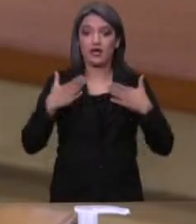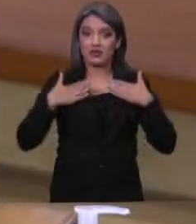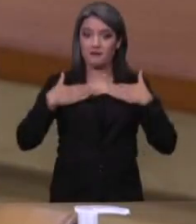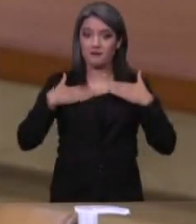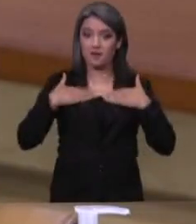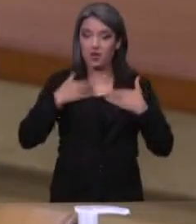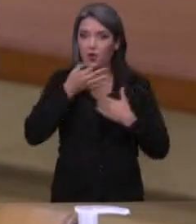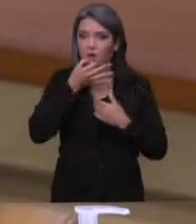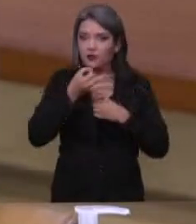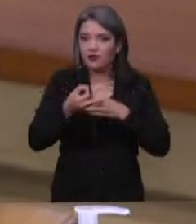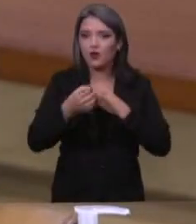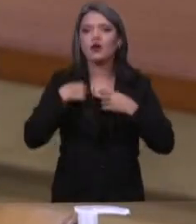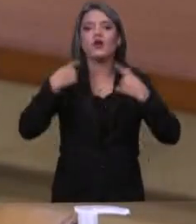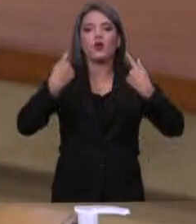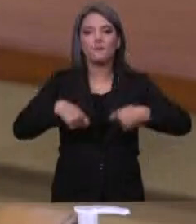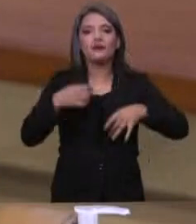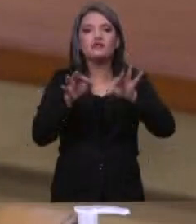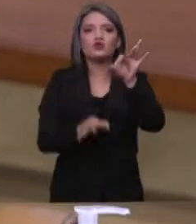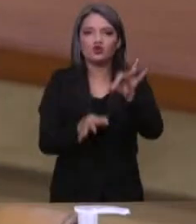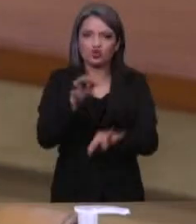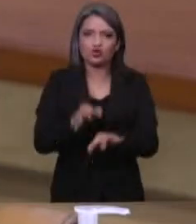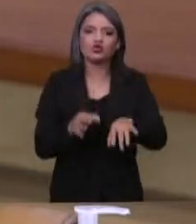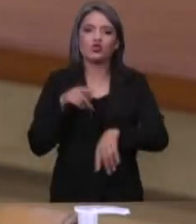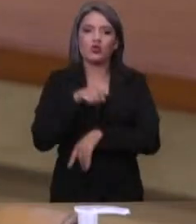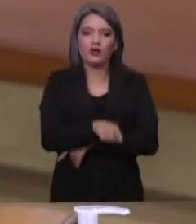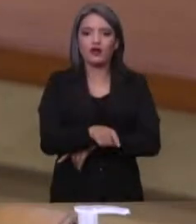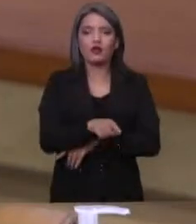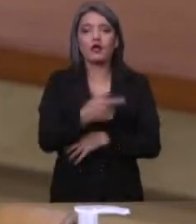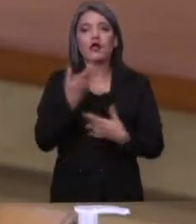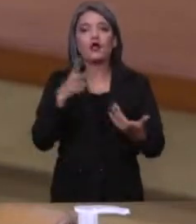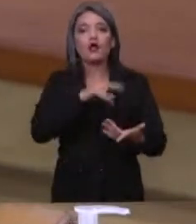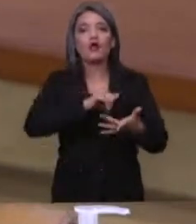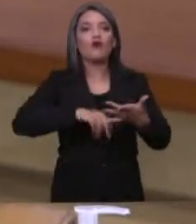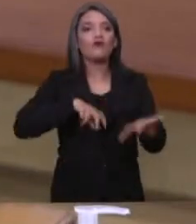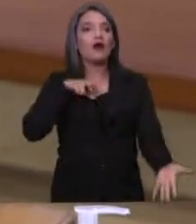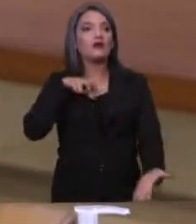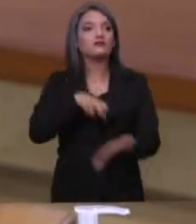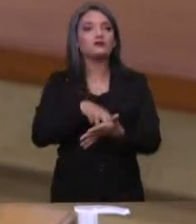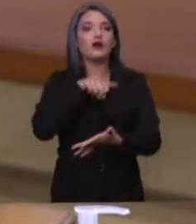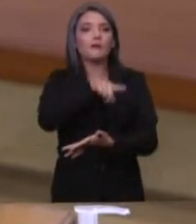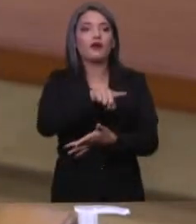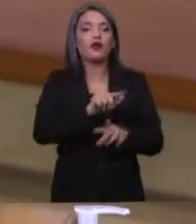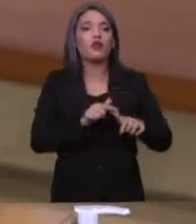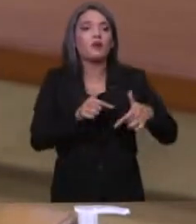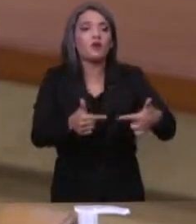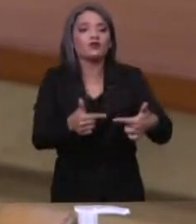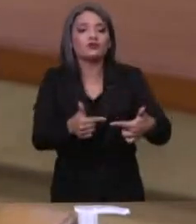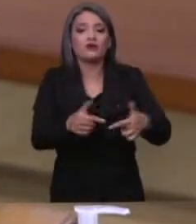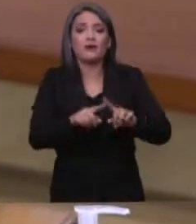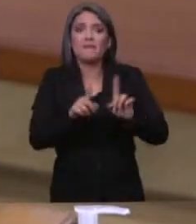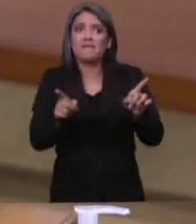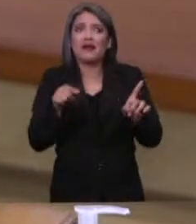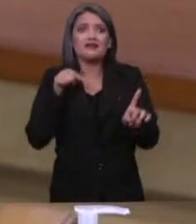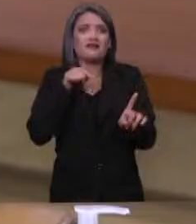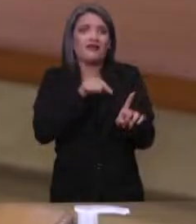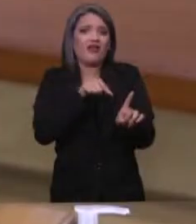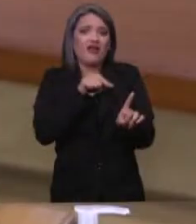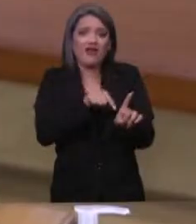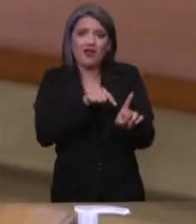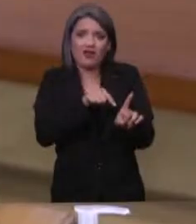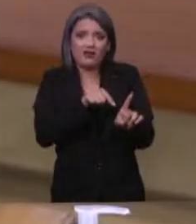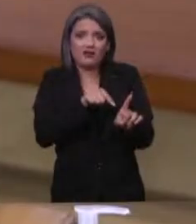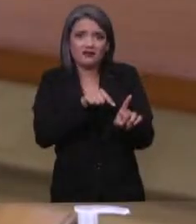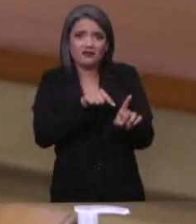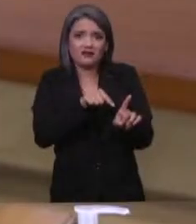visão, injusto em tipificar alguém por uma conduta que entendo que ele, seja por questões pontuais, seja por